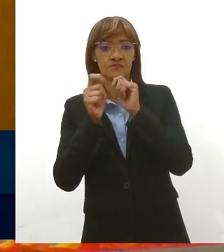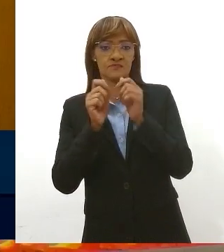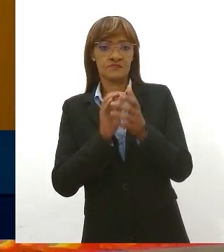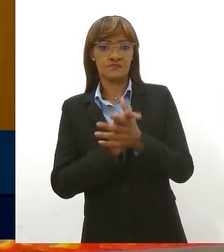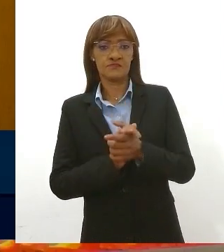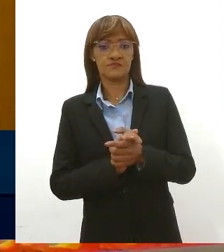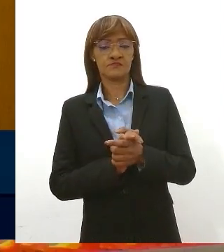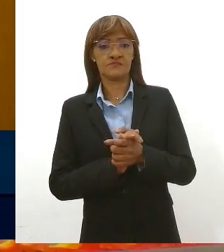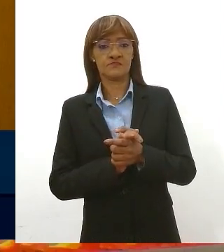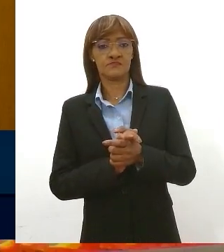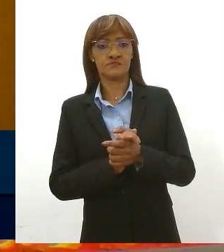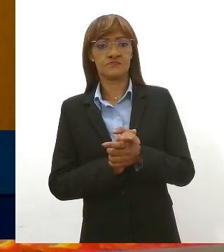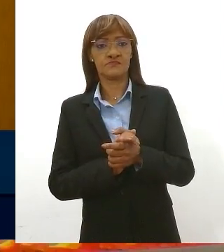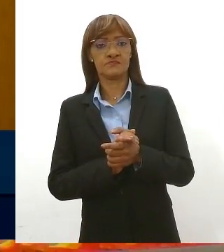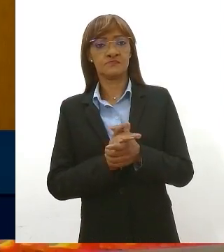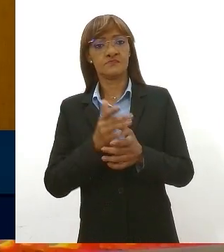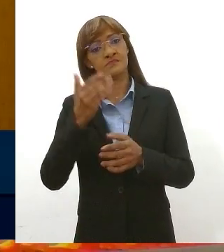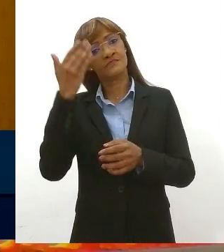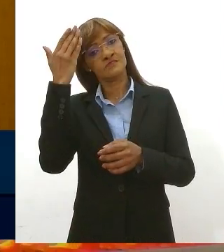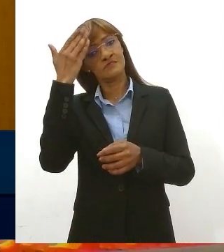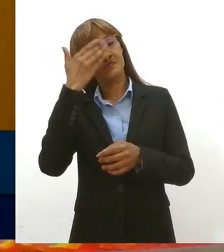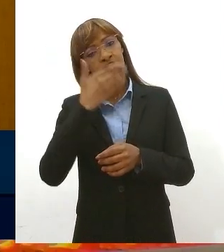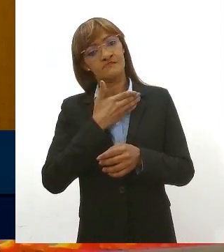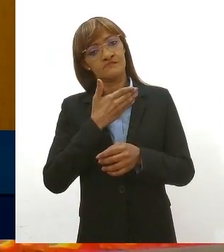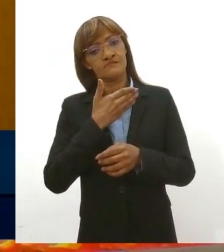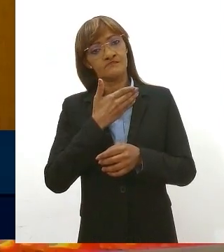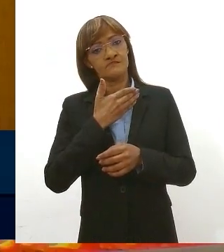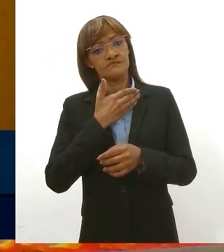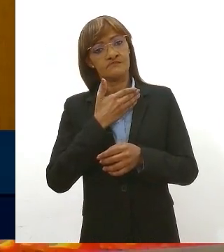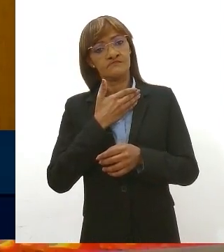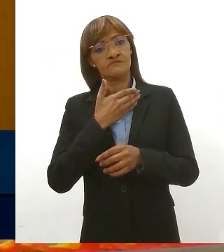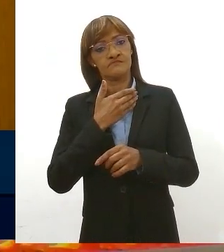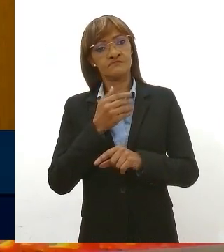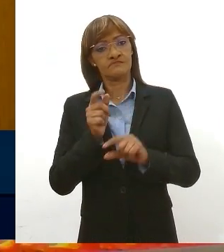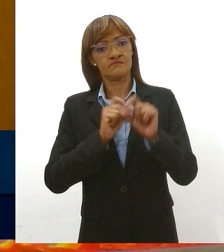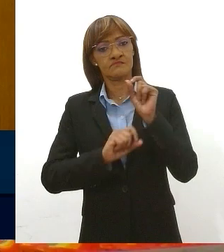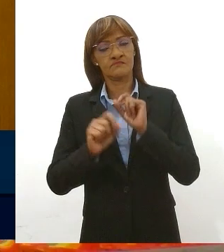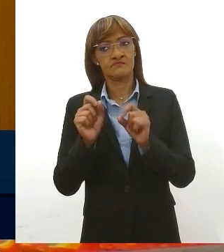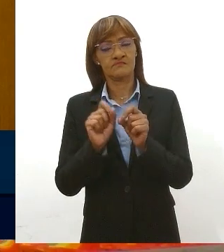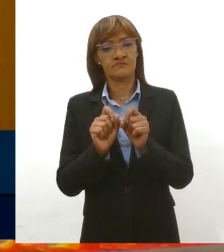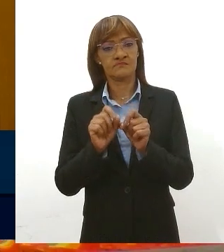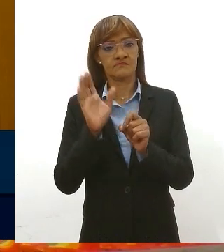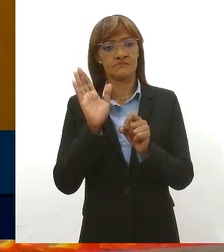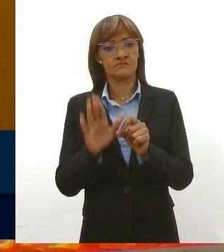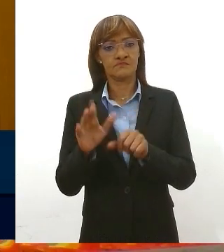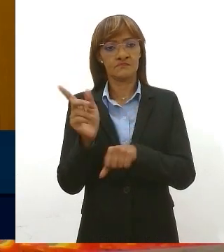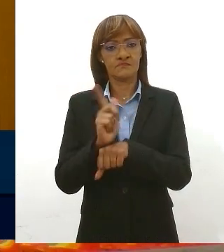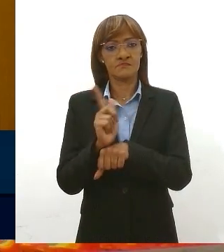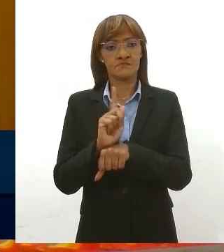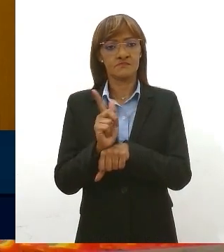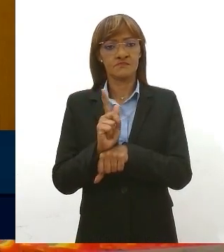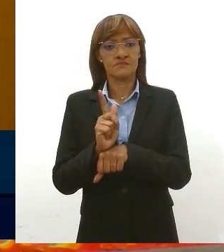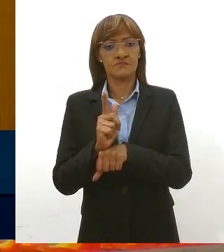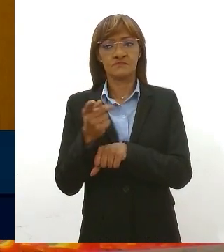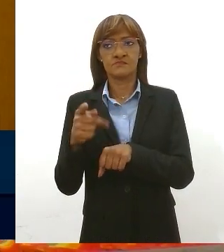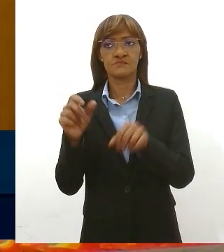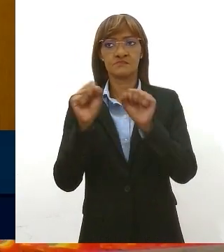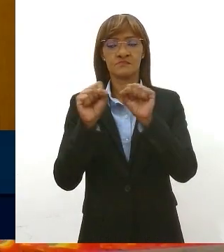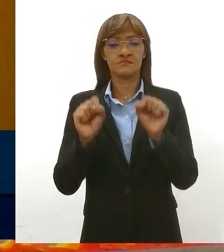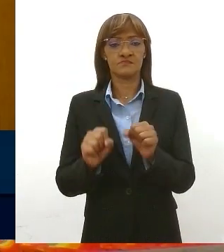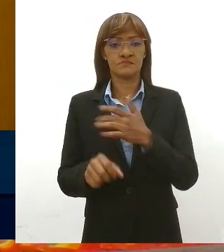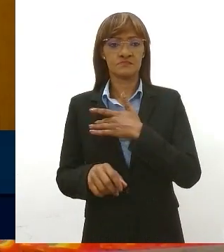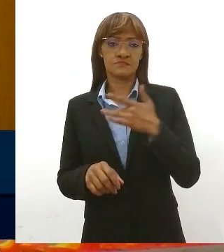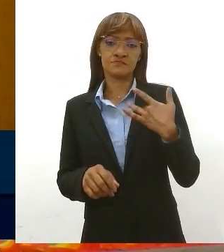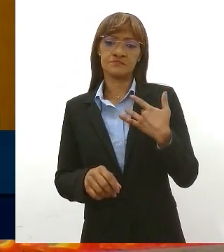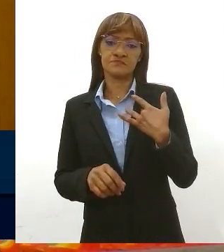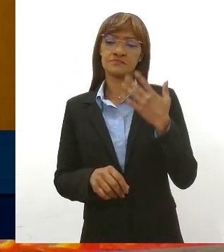a ineficiência da gestão municipal no gerenciamento da saúde. Sabe por que comprova? Ela